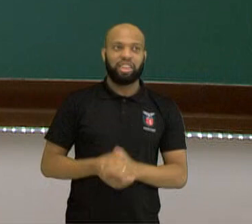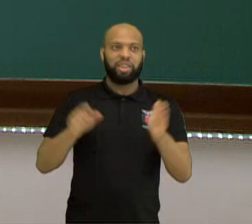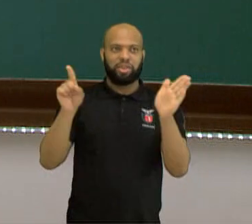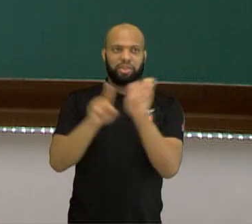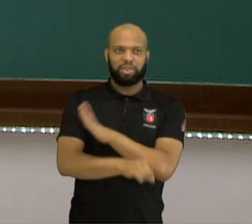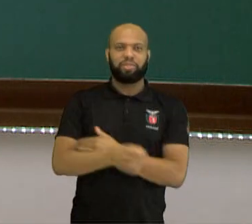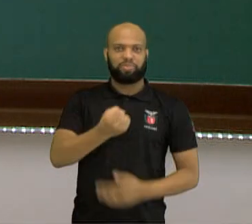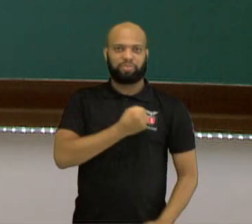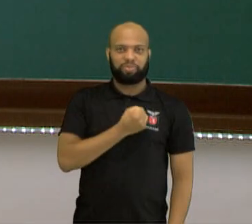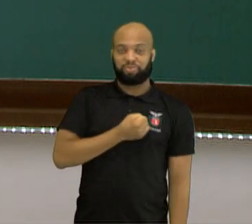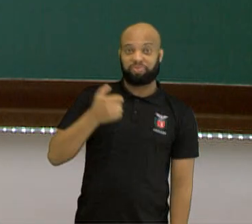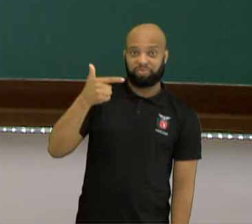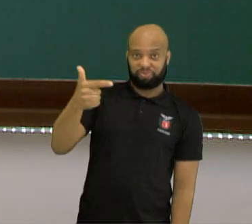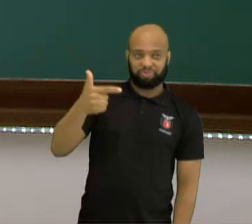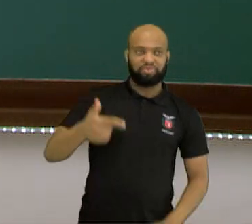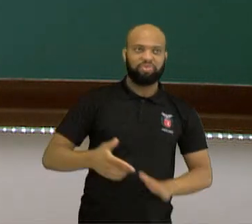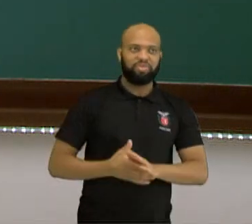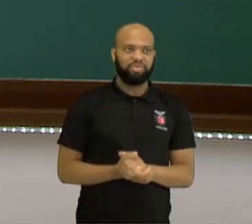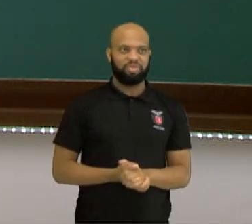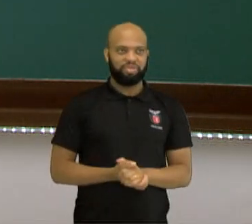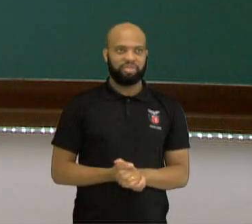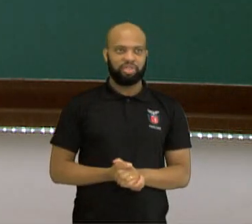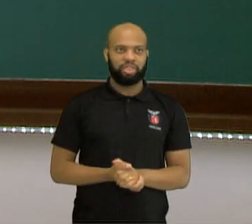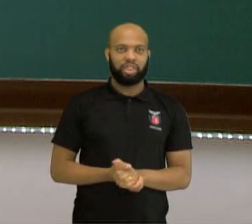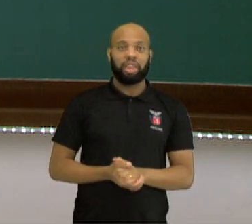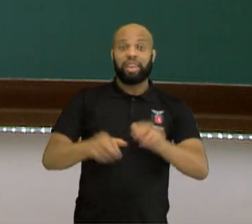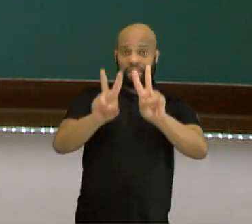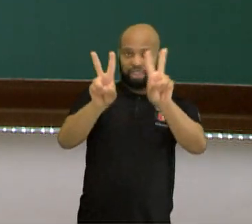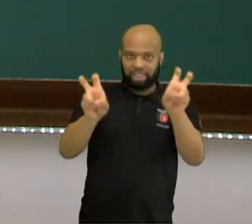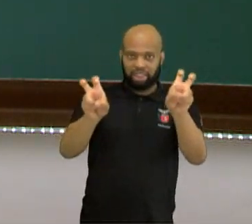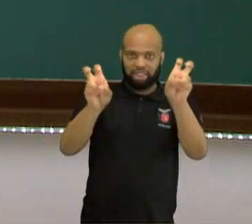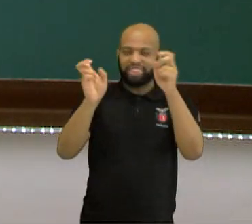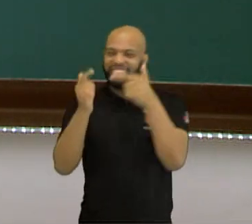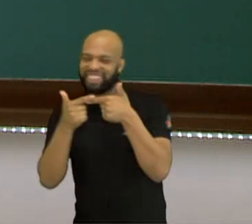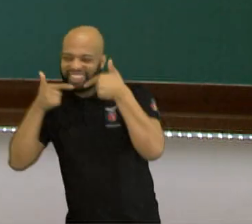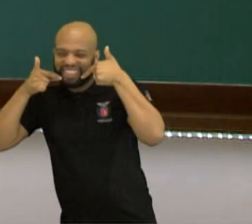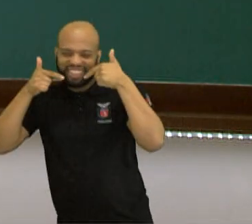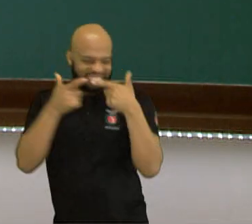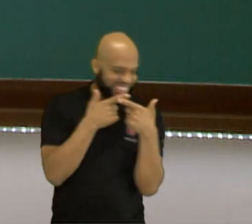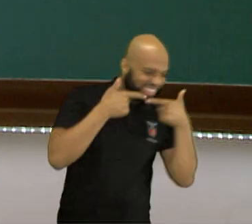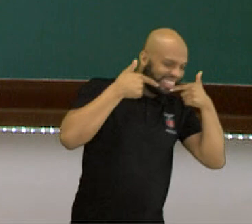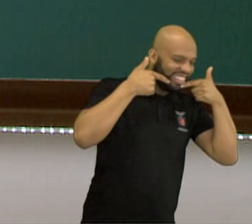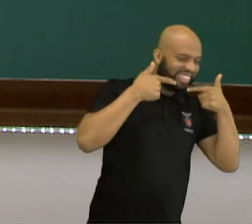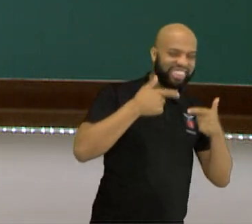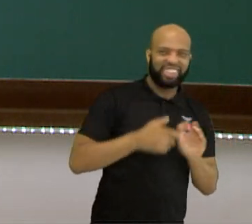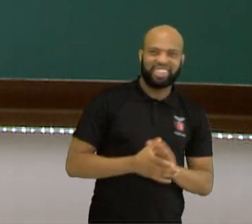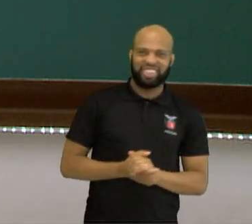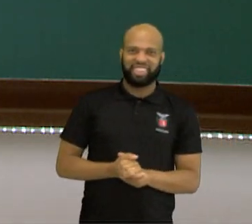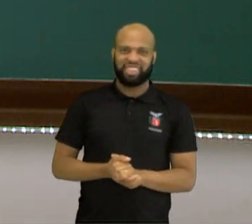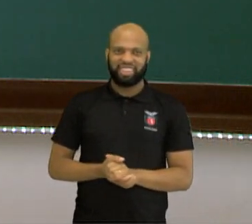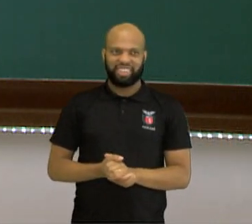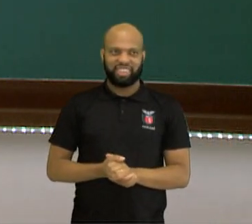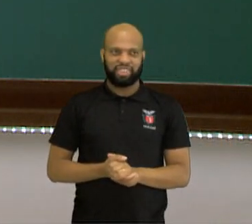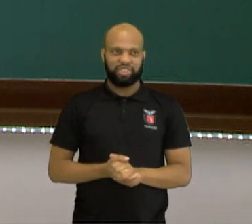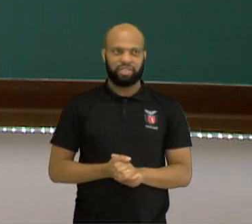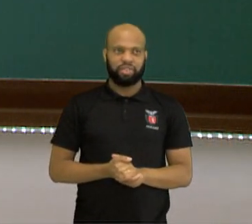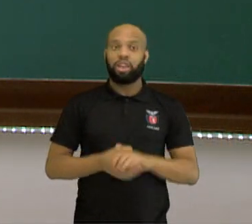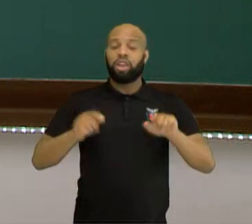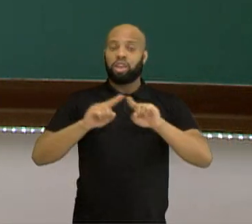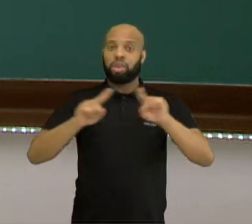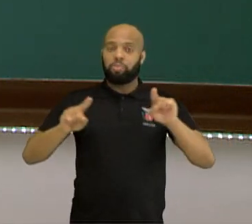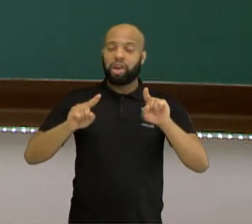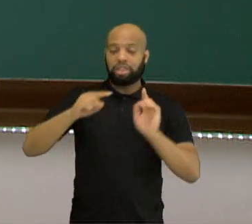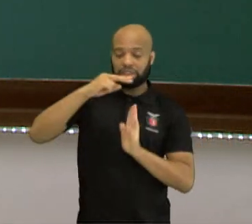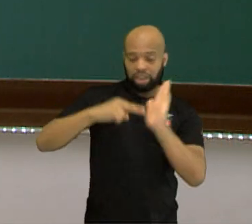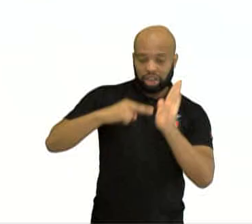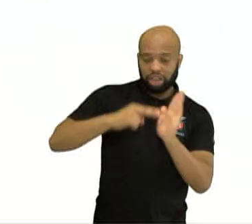Exercício 2. O título do conto, Múltiplos Sorrisos. No entanto, enquanto